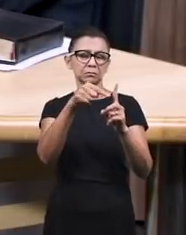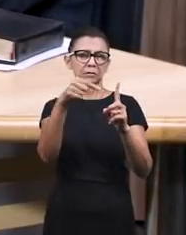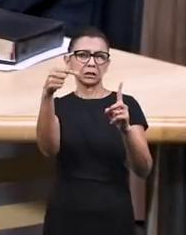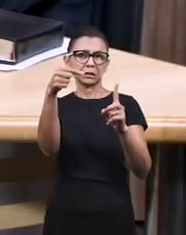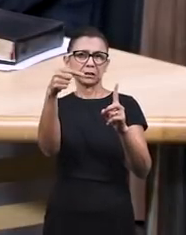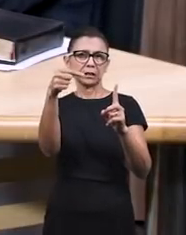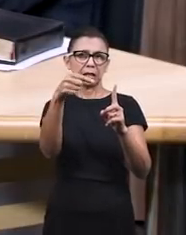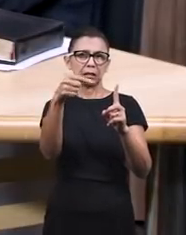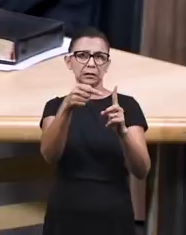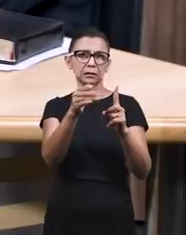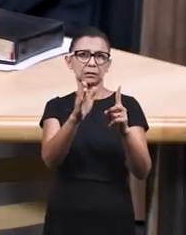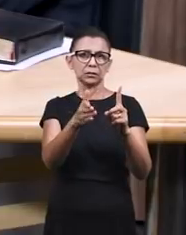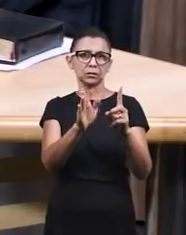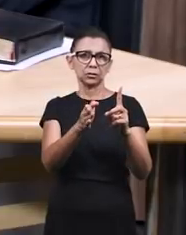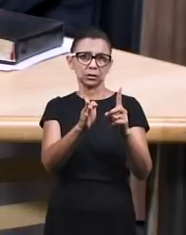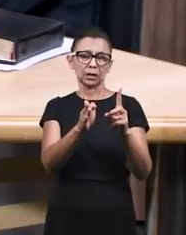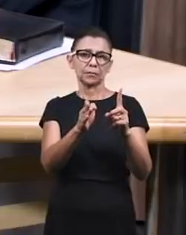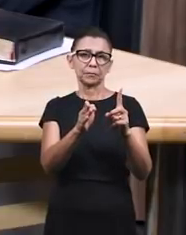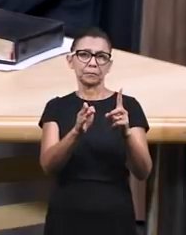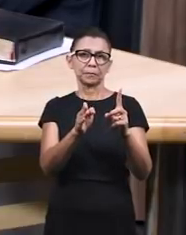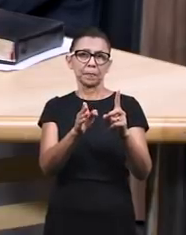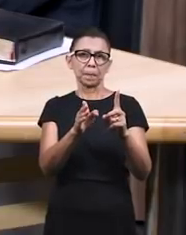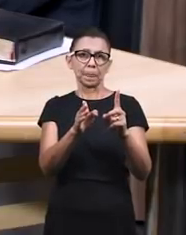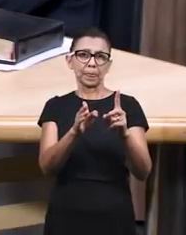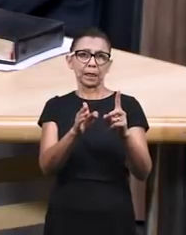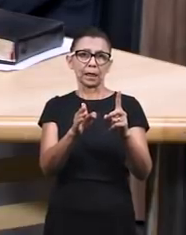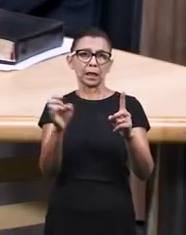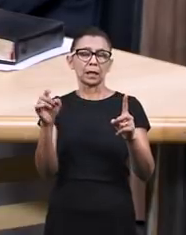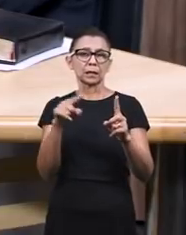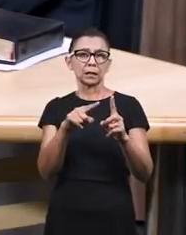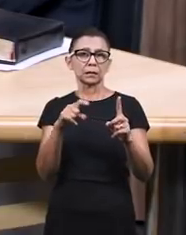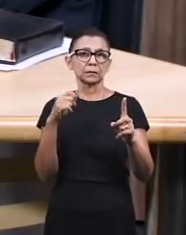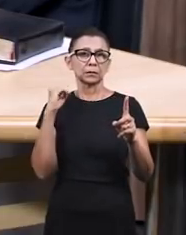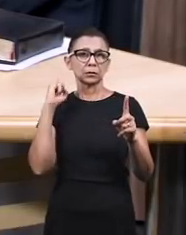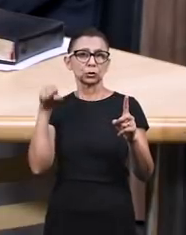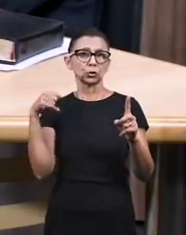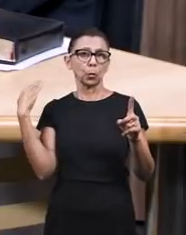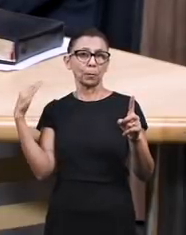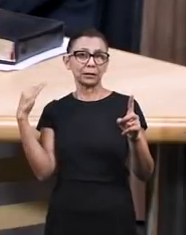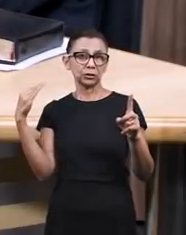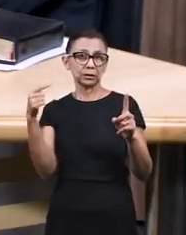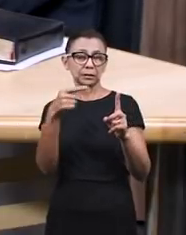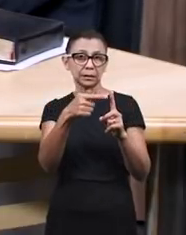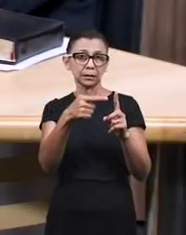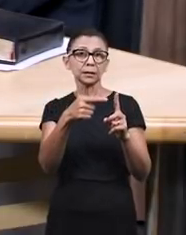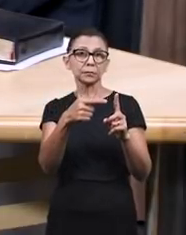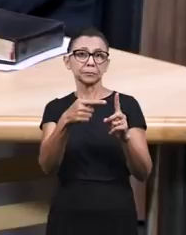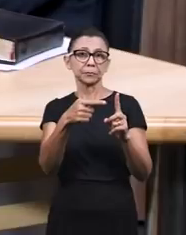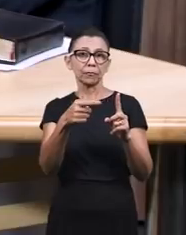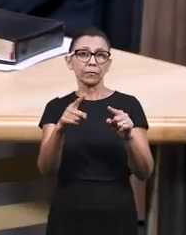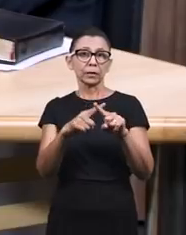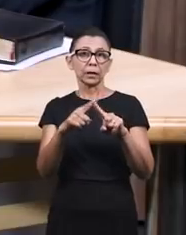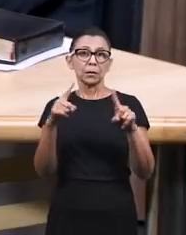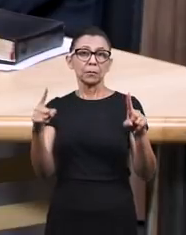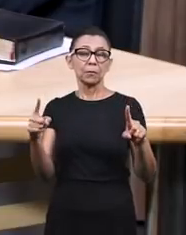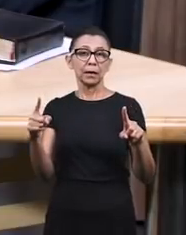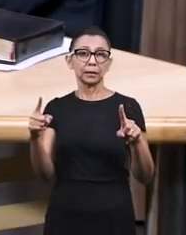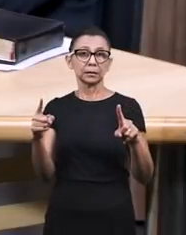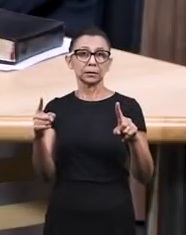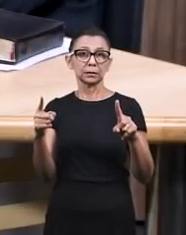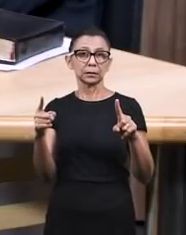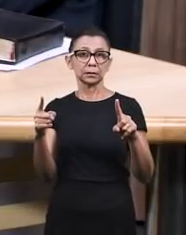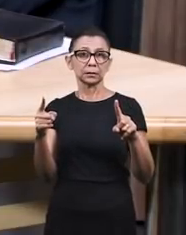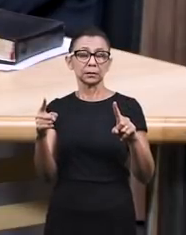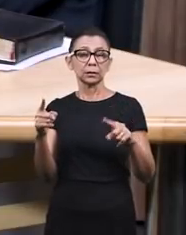Santo. Mas quando Deus chamou João Batista, dentro de um propósito de Deus, de enviá-lo